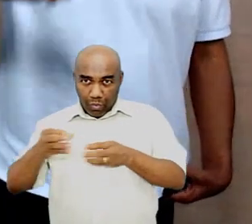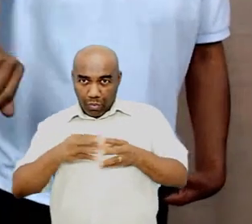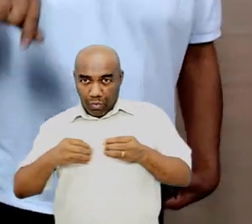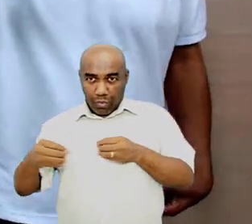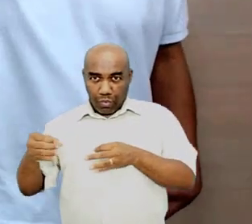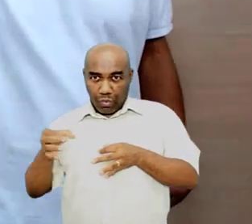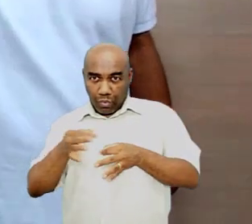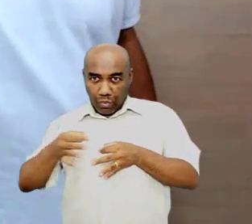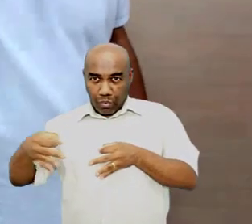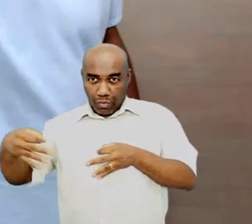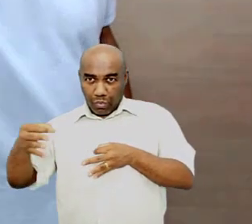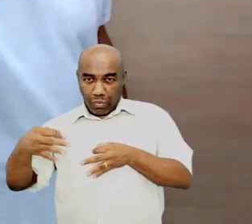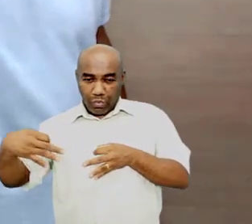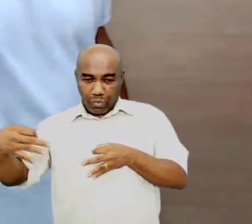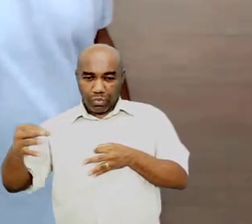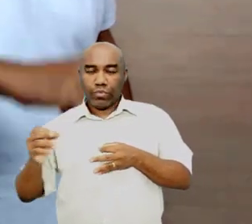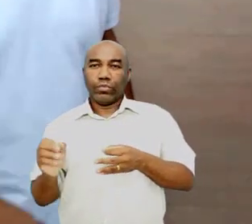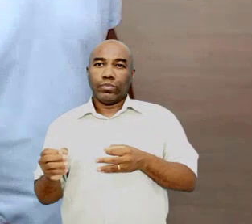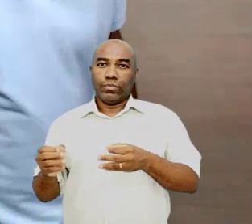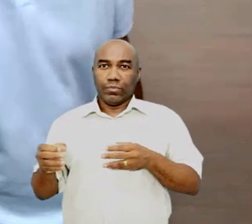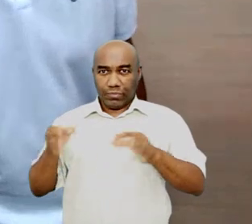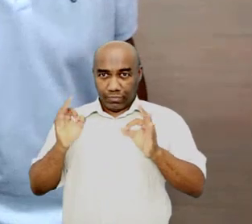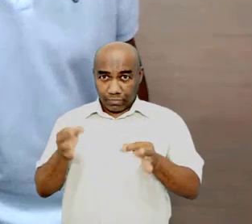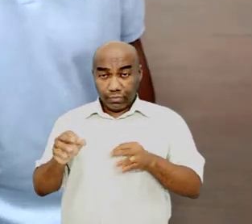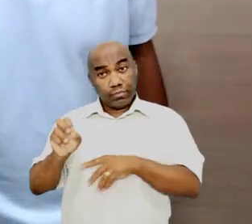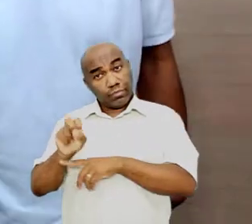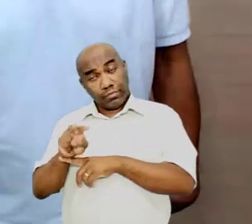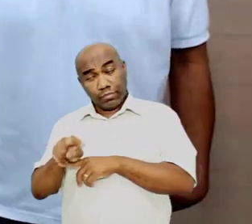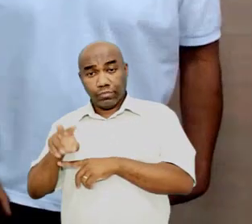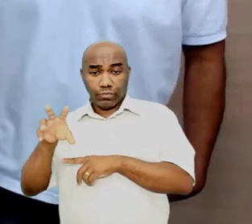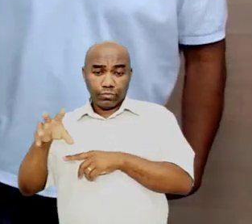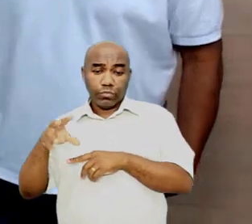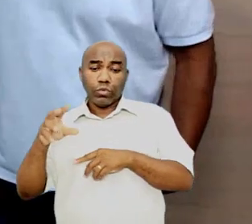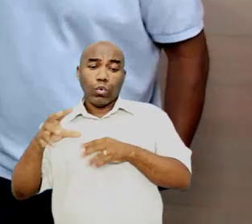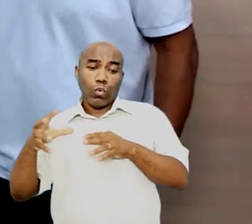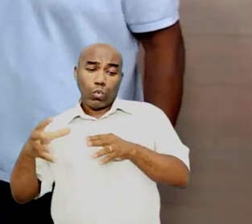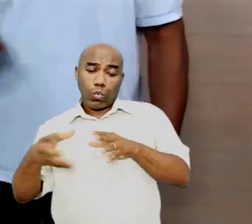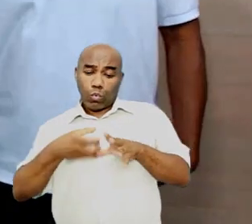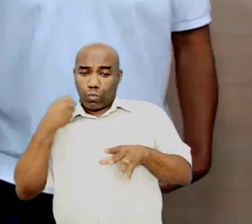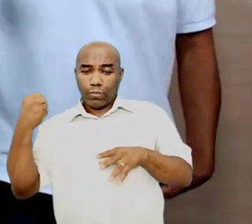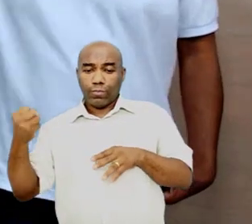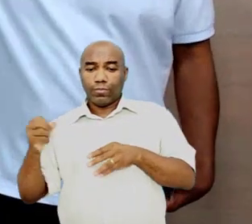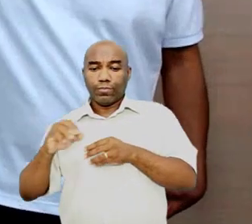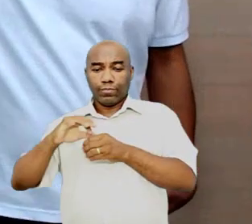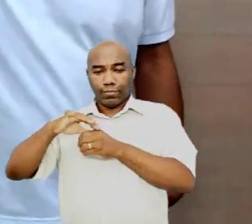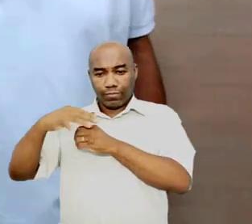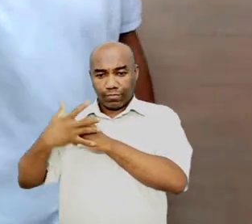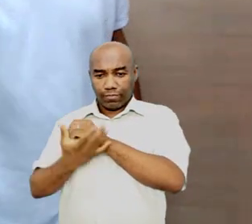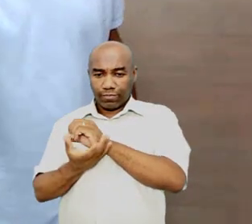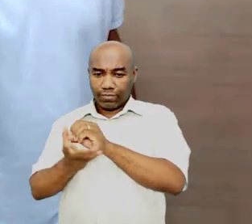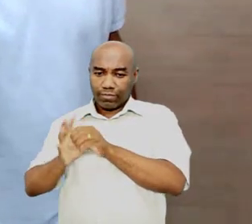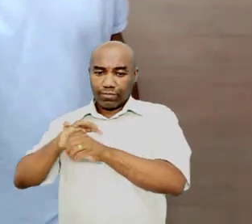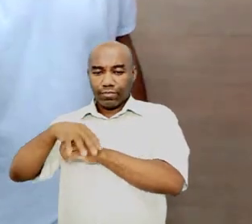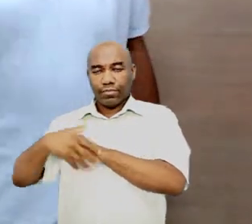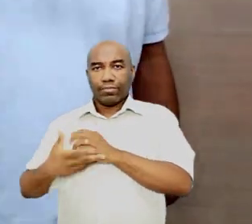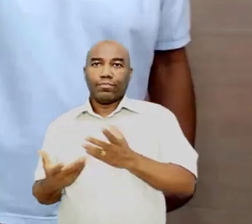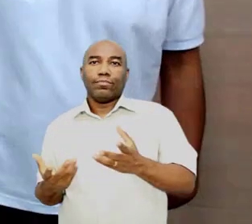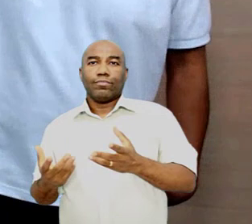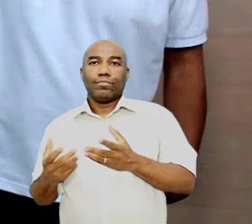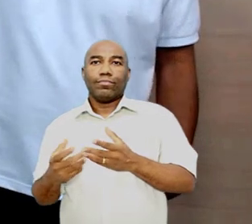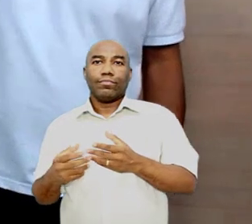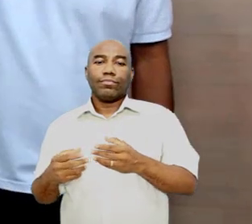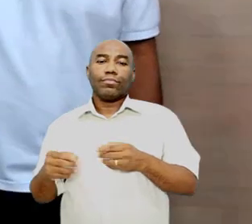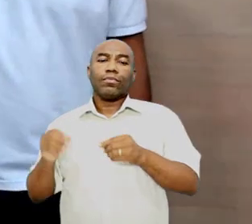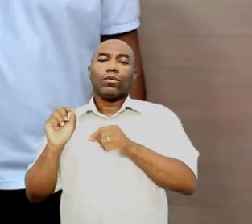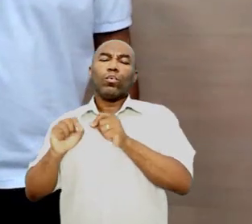Roubou do retículo endoplasmático. Roubou do complexo de Golgi.